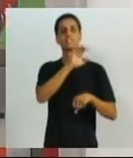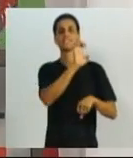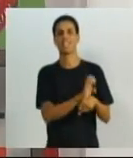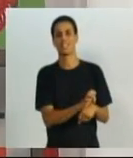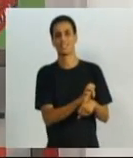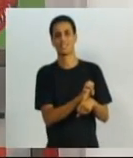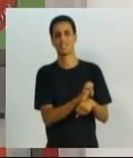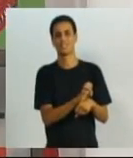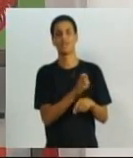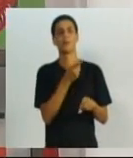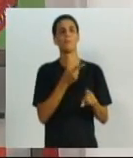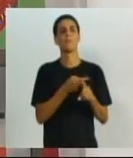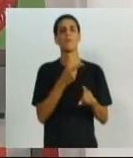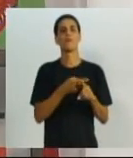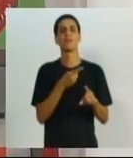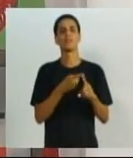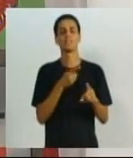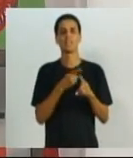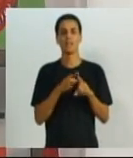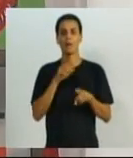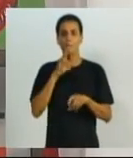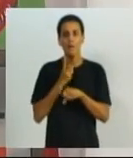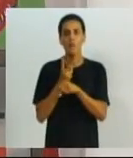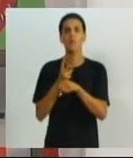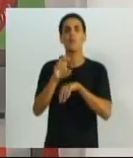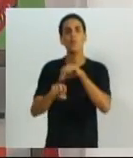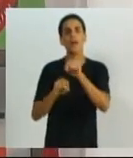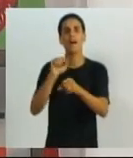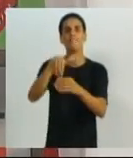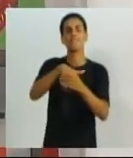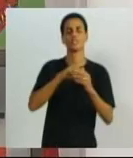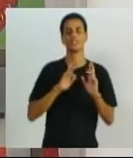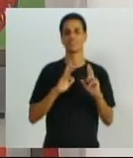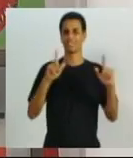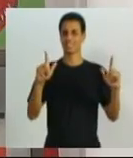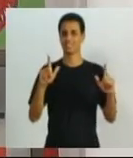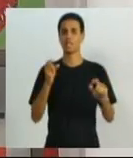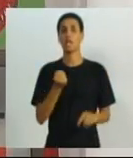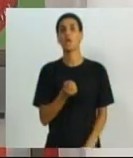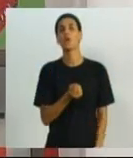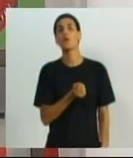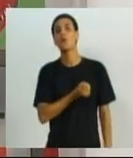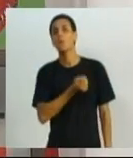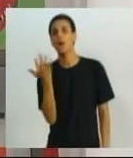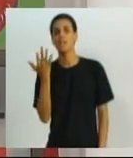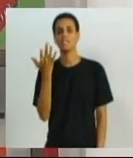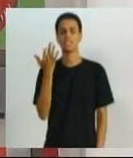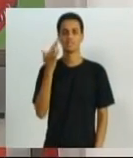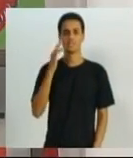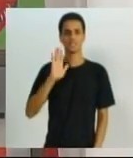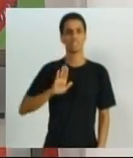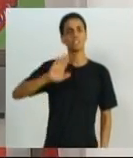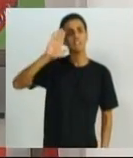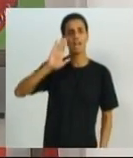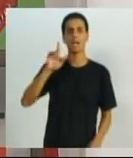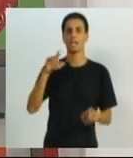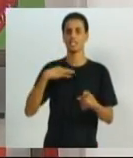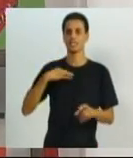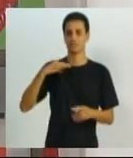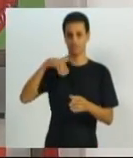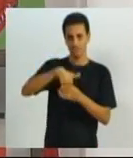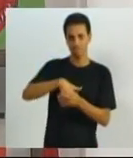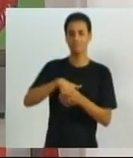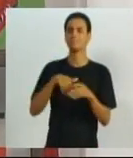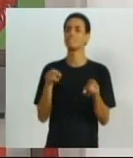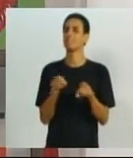estadual, em que a circunscrição de busca de votos é diferente, a quantidade de candidatos é diferente, e também a